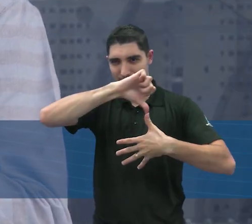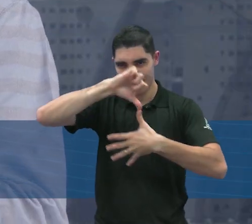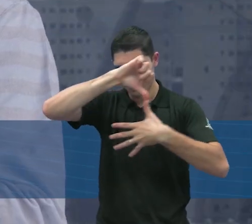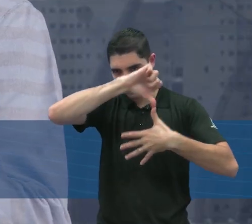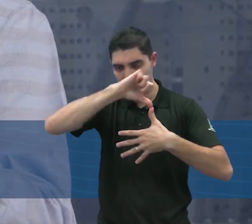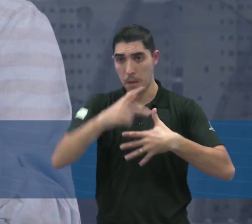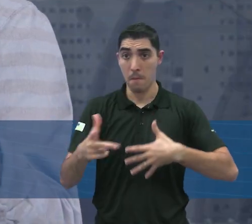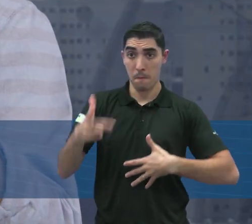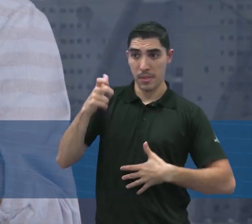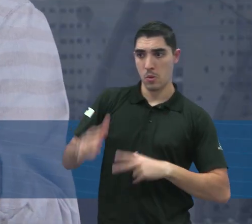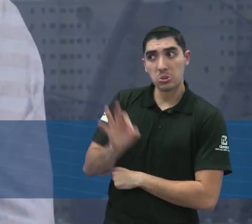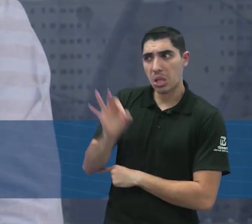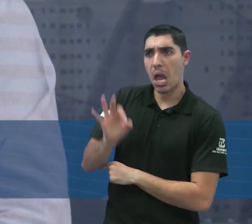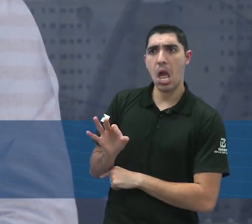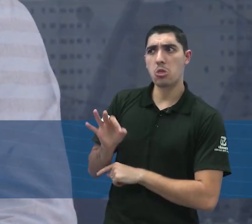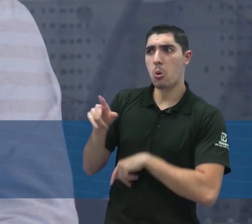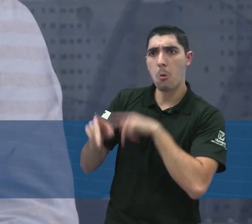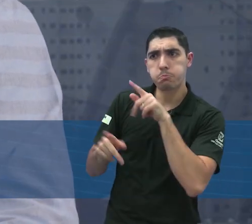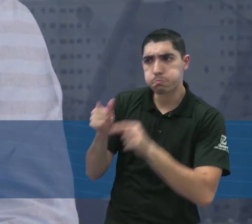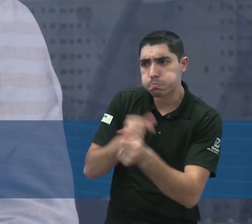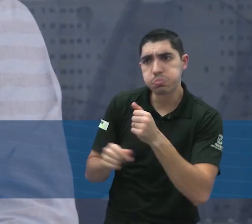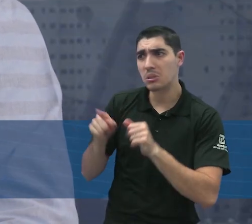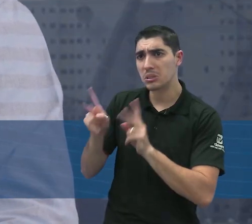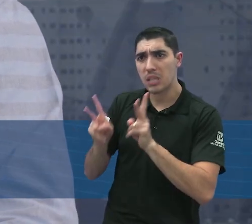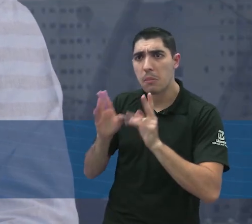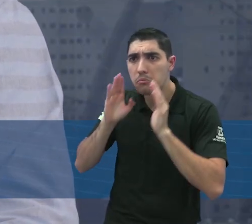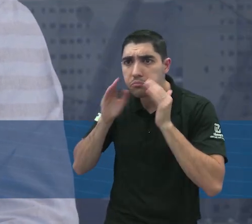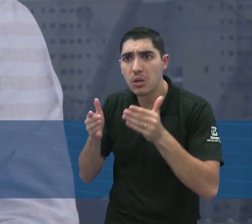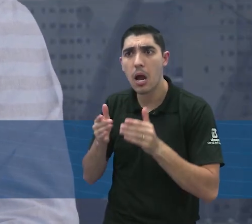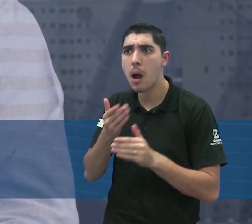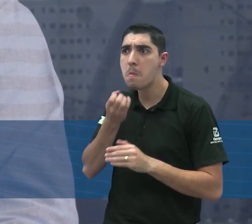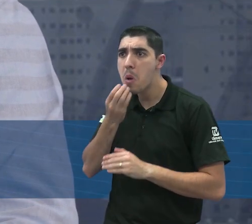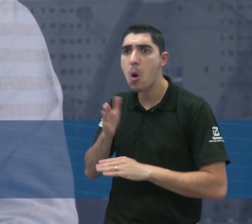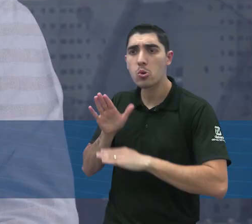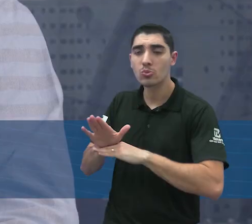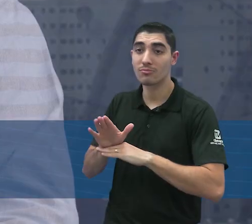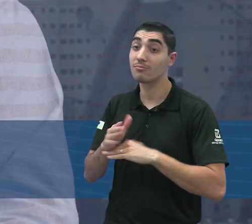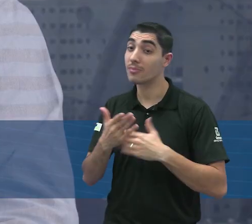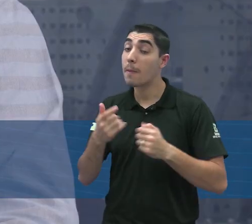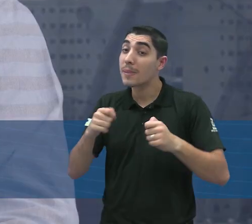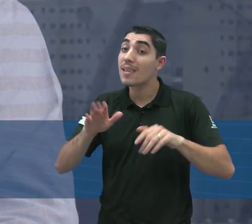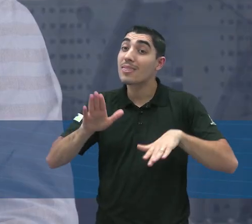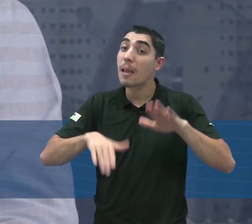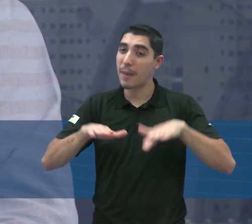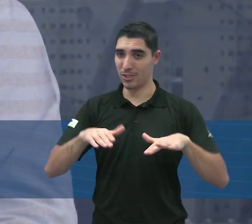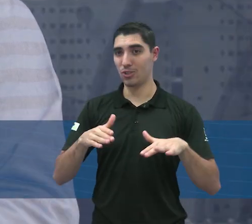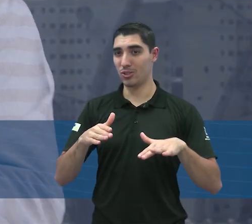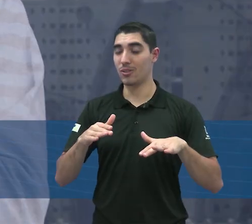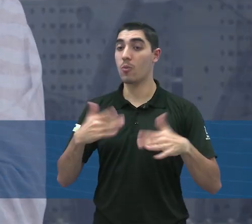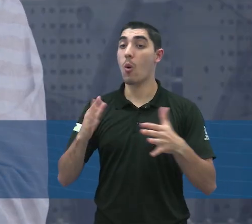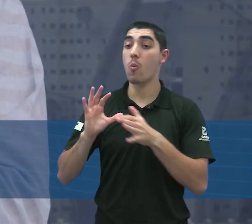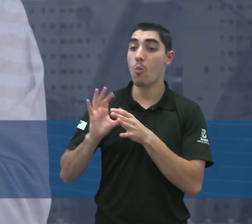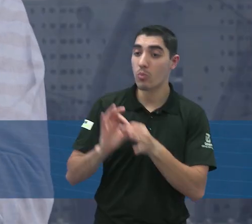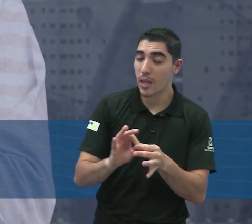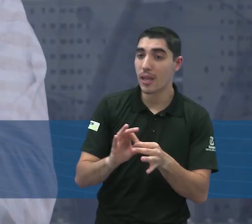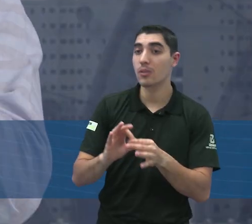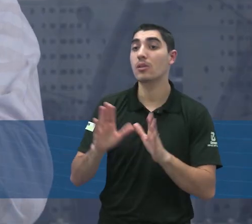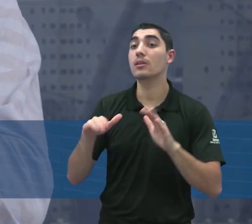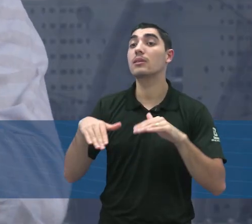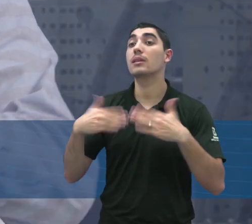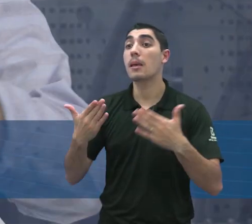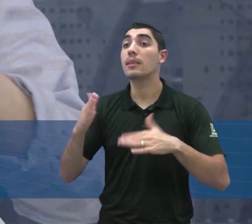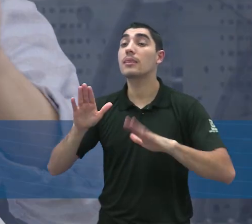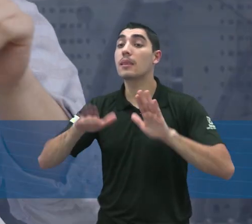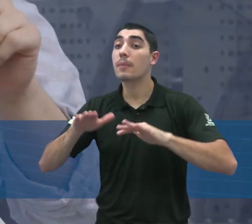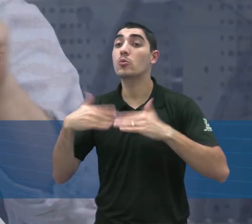olhassem o Brasil como um irmão maior. Então, assim, a forma como essas coisas são construídas, além de importar, tem um